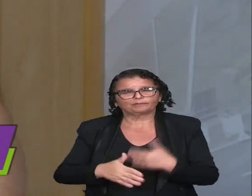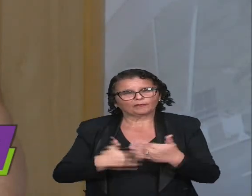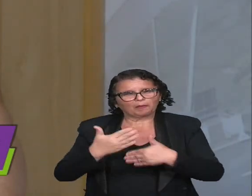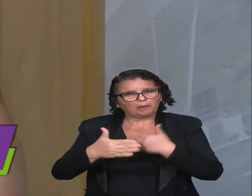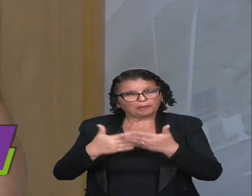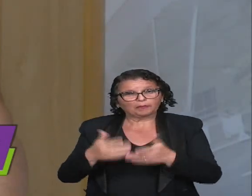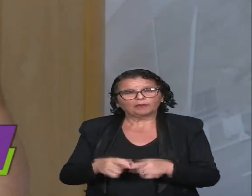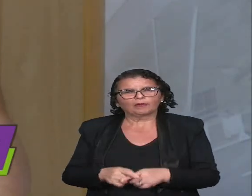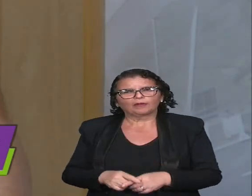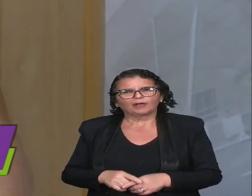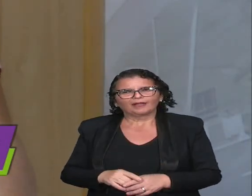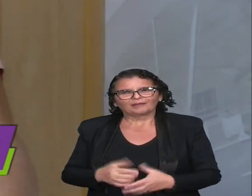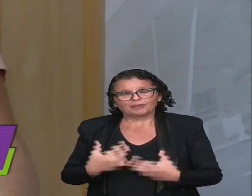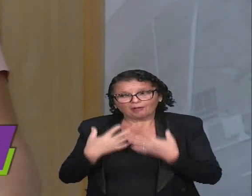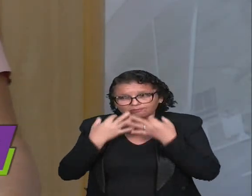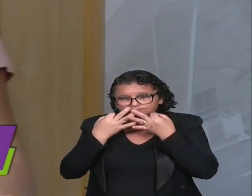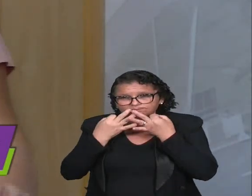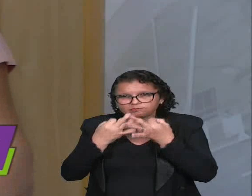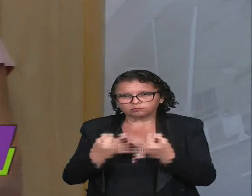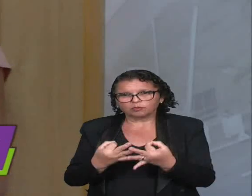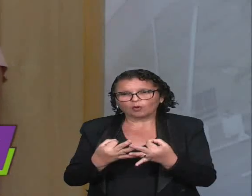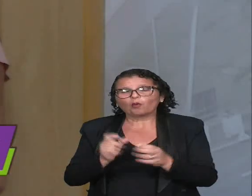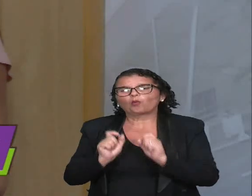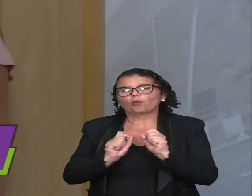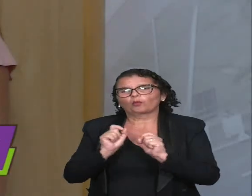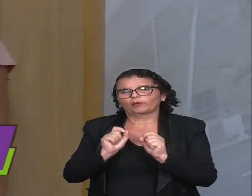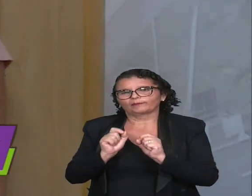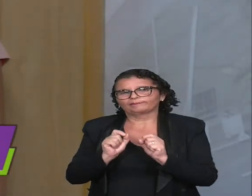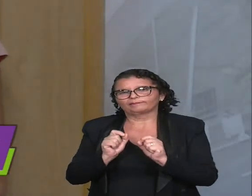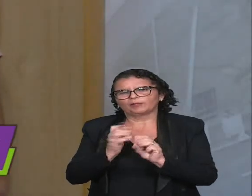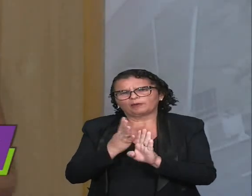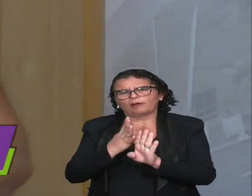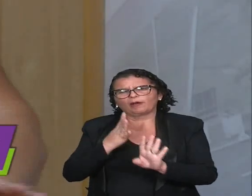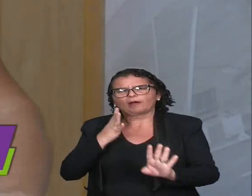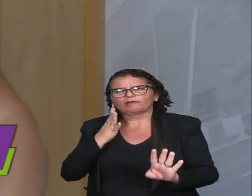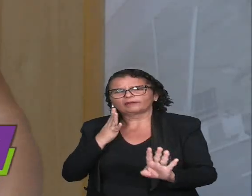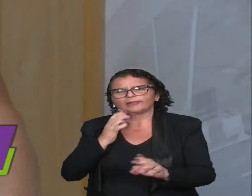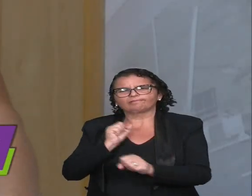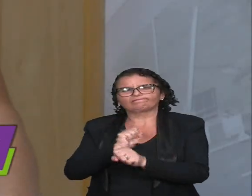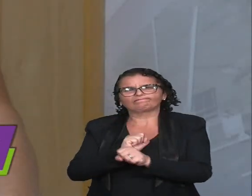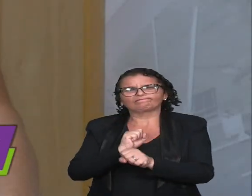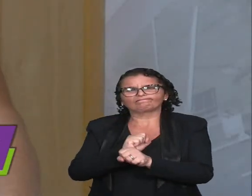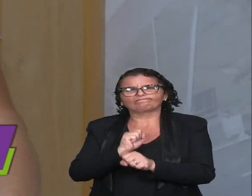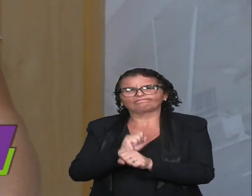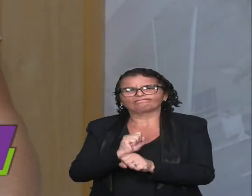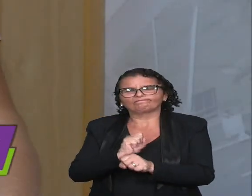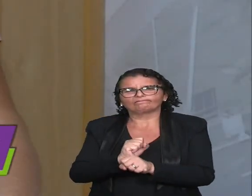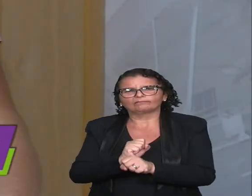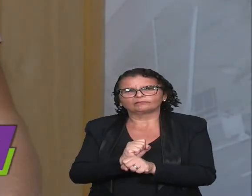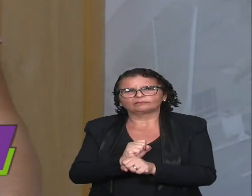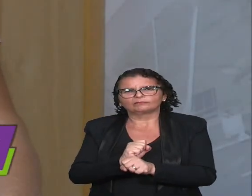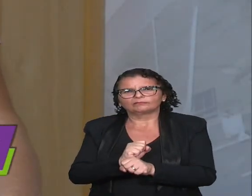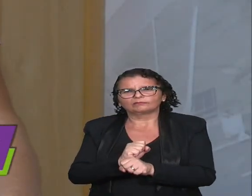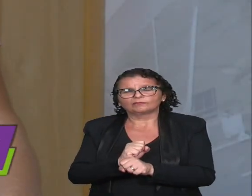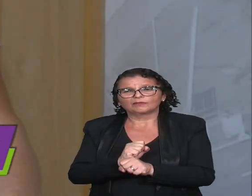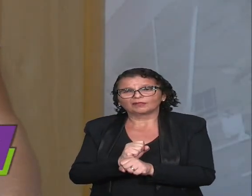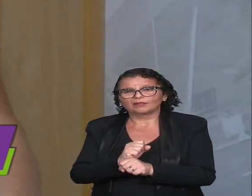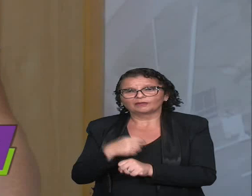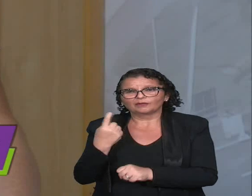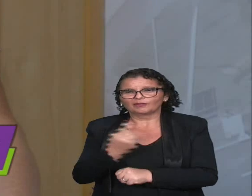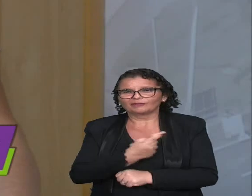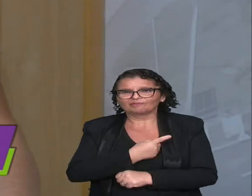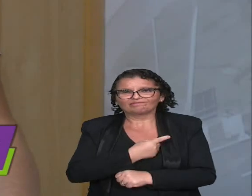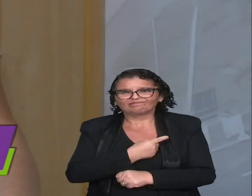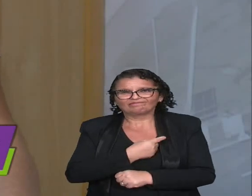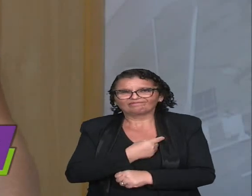e o que mais me chama atenção na fila de espera é que assim nós não temos o que